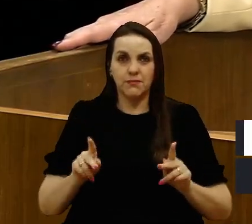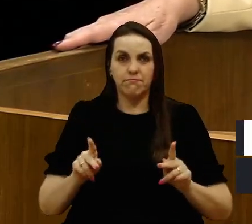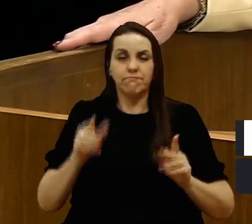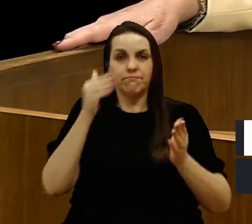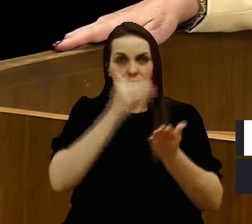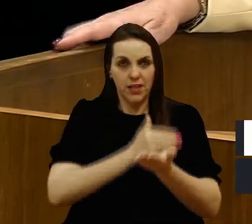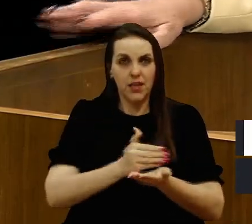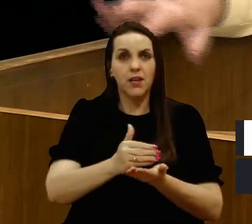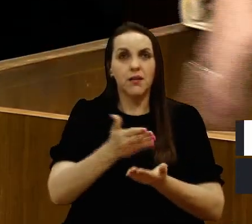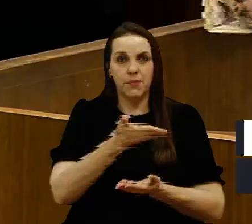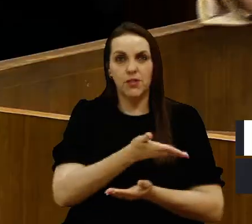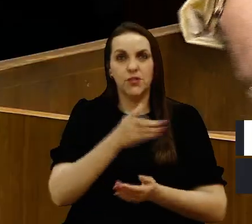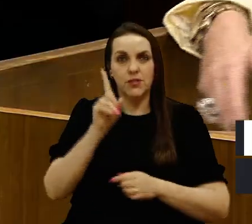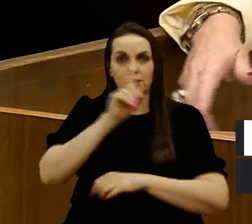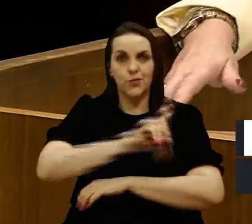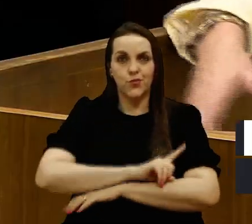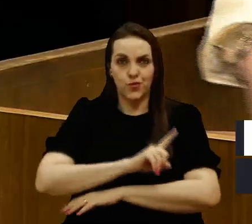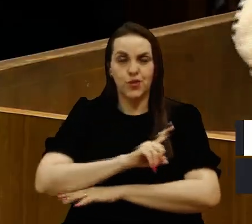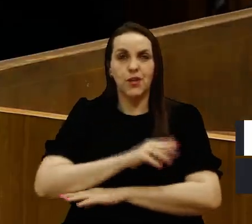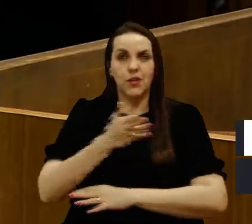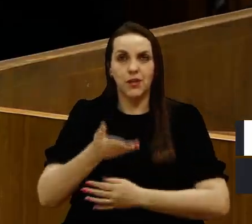daí,